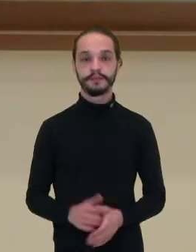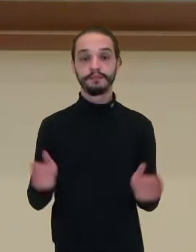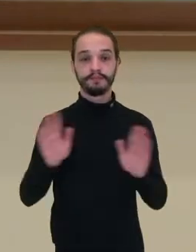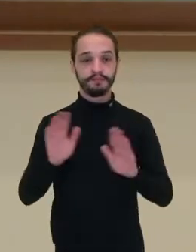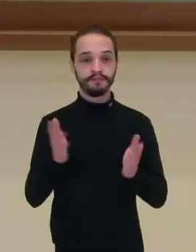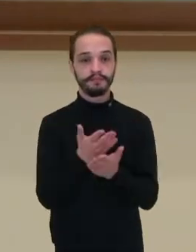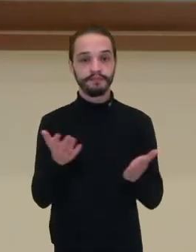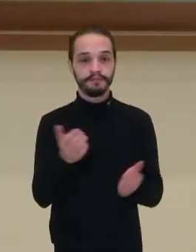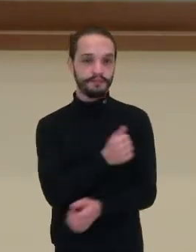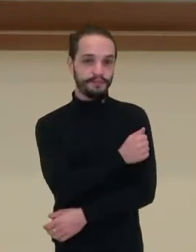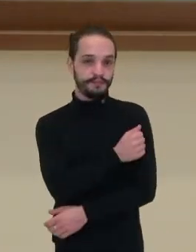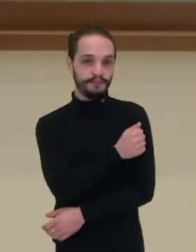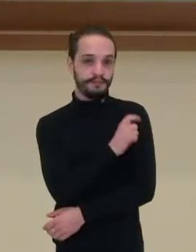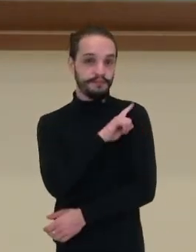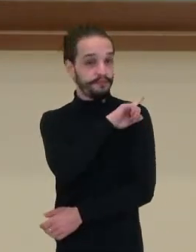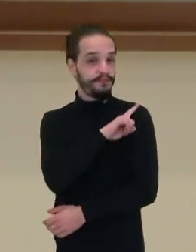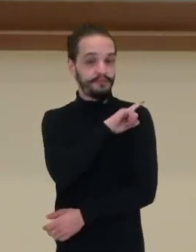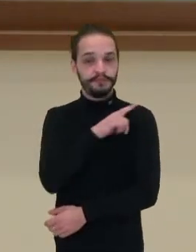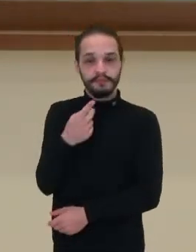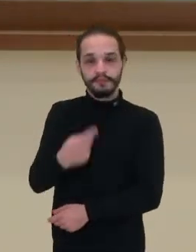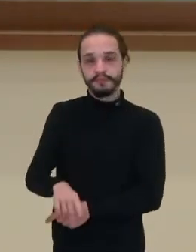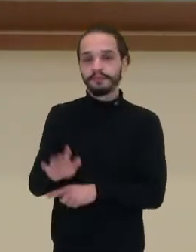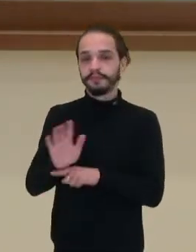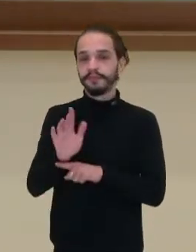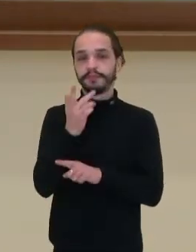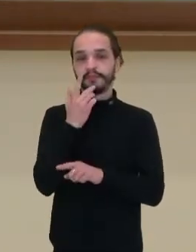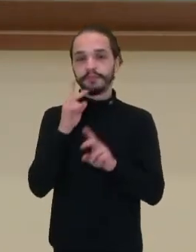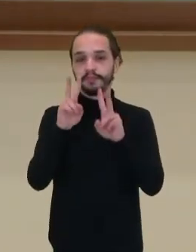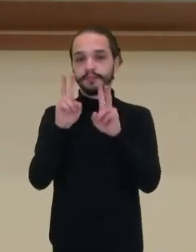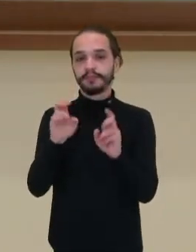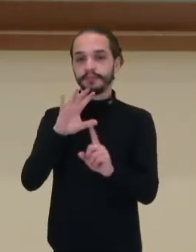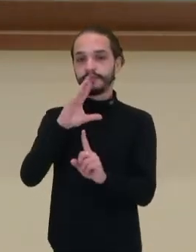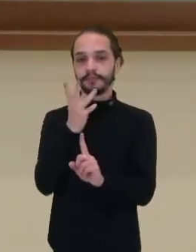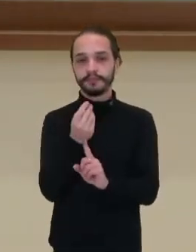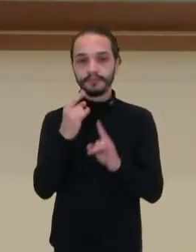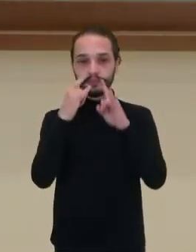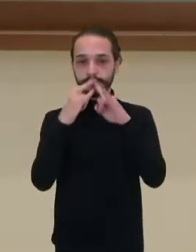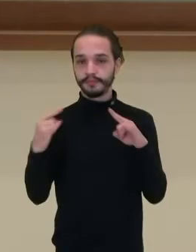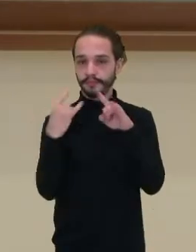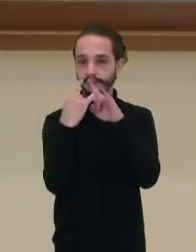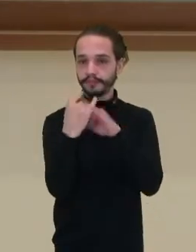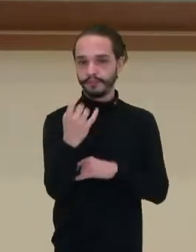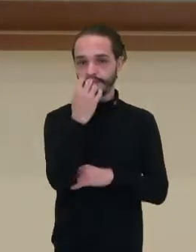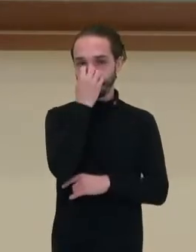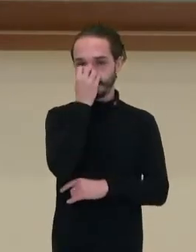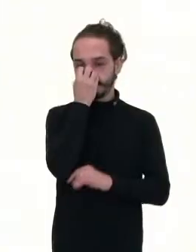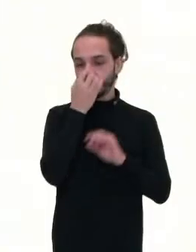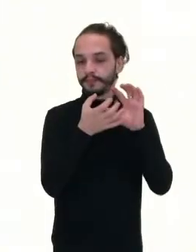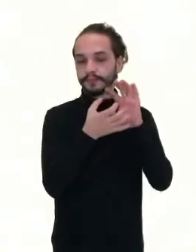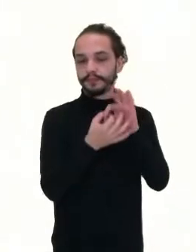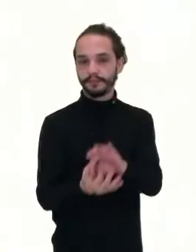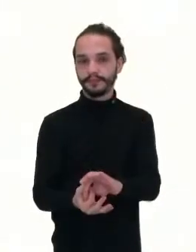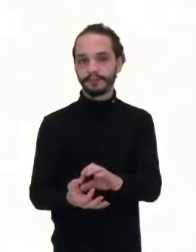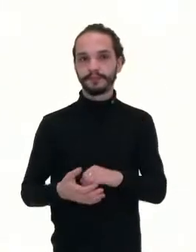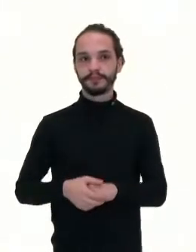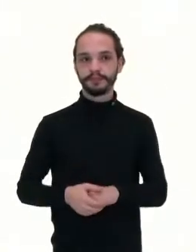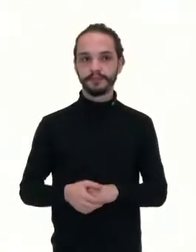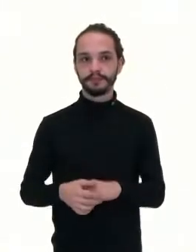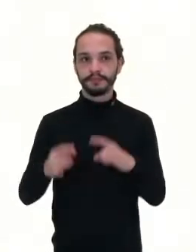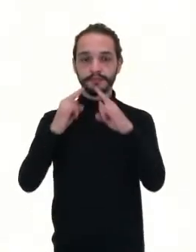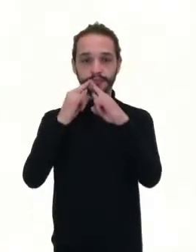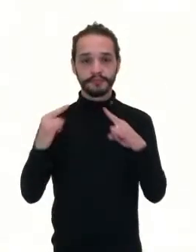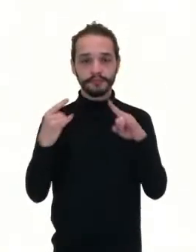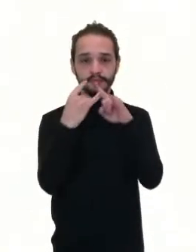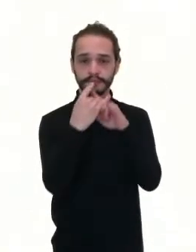Olá, estudantes da primeira série. Nesse vídeo, nós vamos falar sobre artes circenses e contexto histórico. Então, o circo é um espaço ancestral cuja